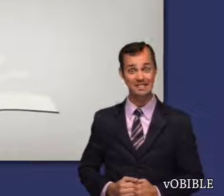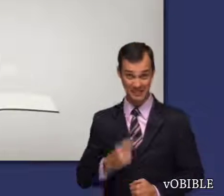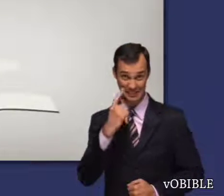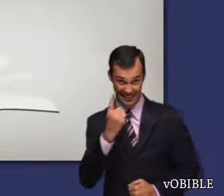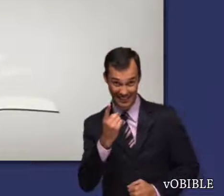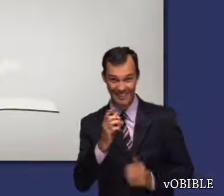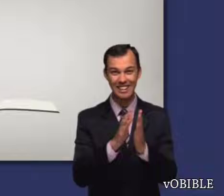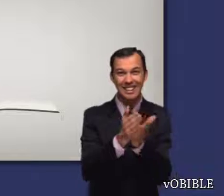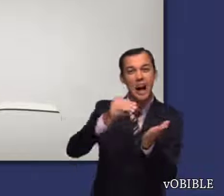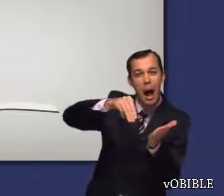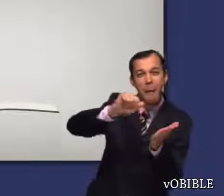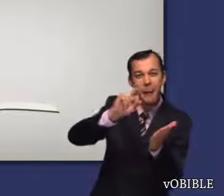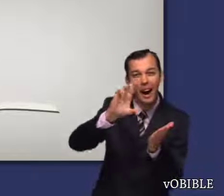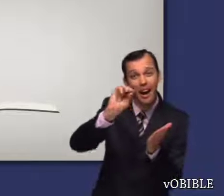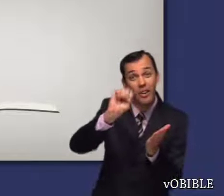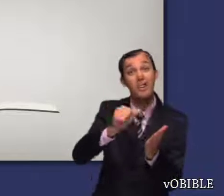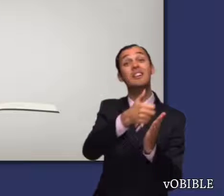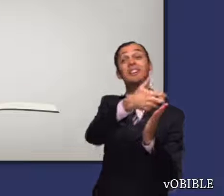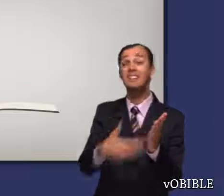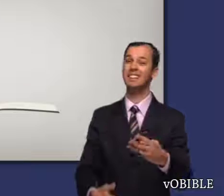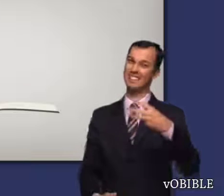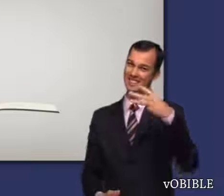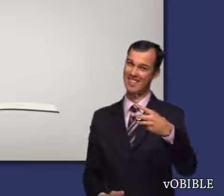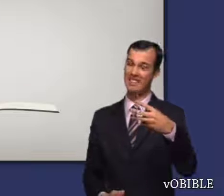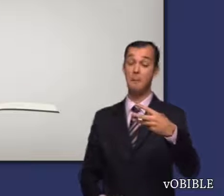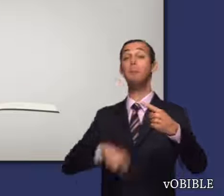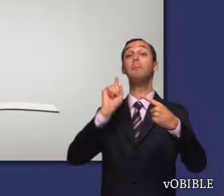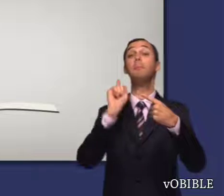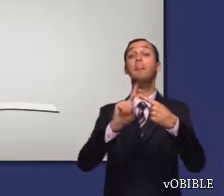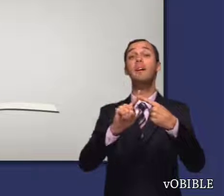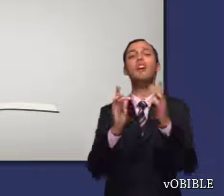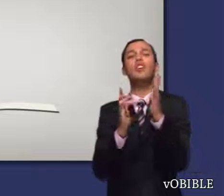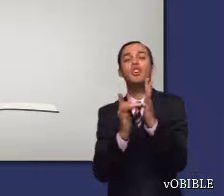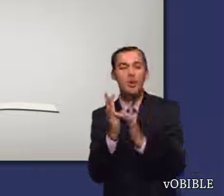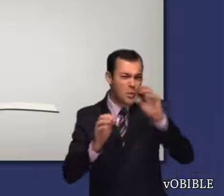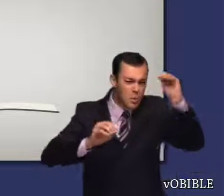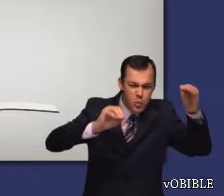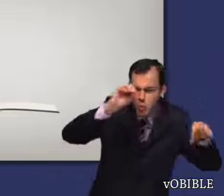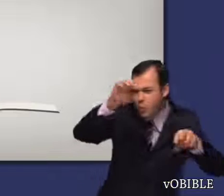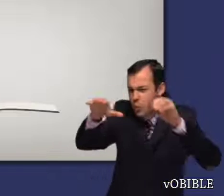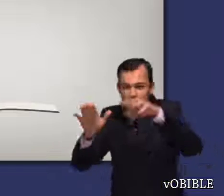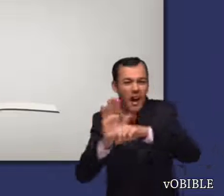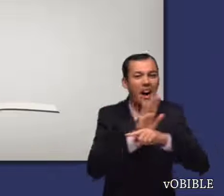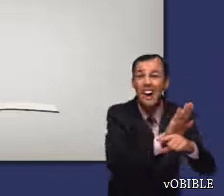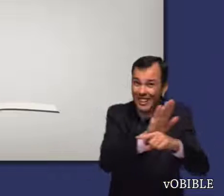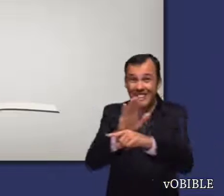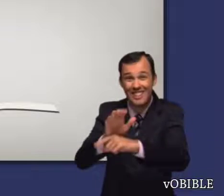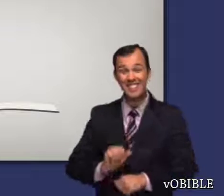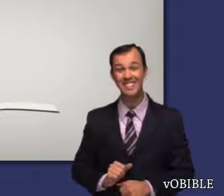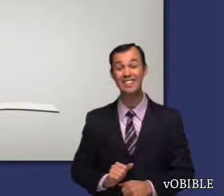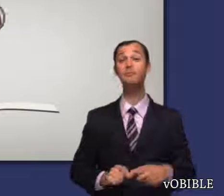Ao ler o Evangelho de Marcos, veja como Jesus mostrou que tem poder sobre as doenças, a morte e as forças da